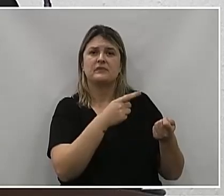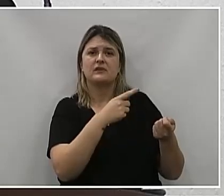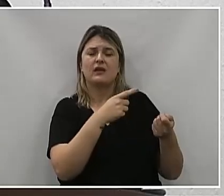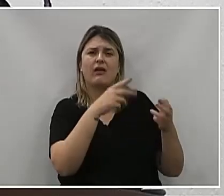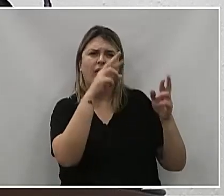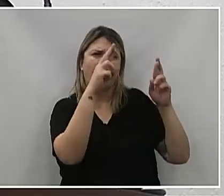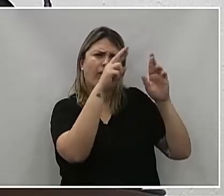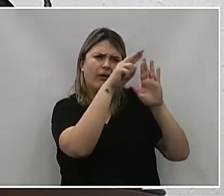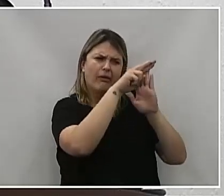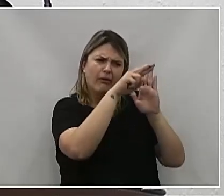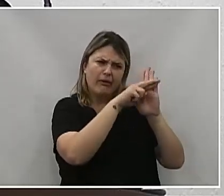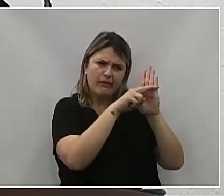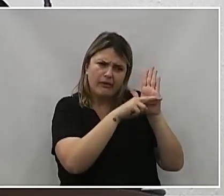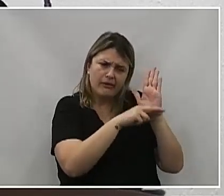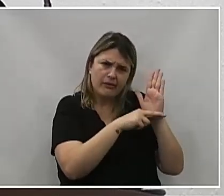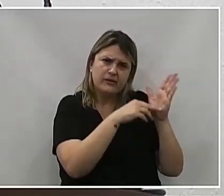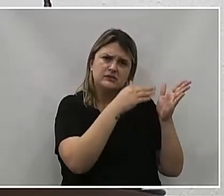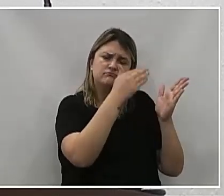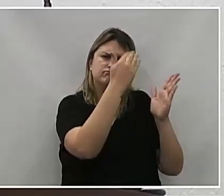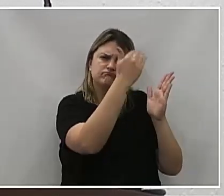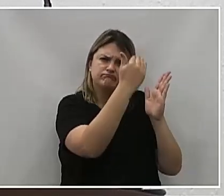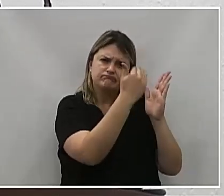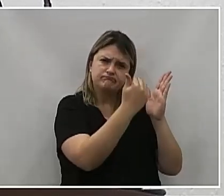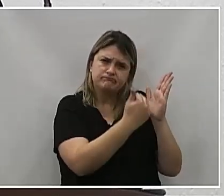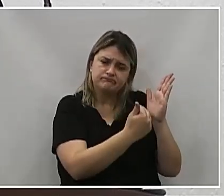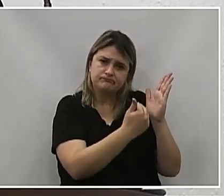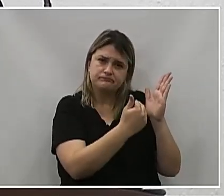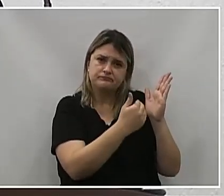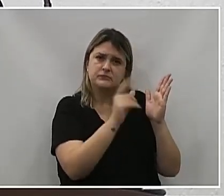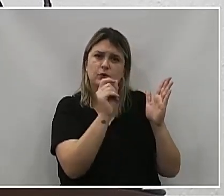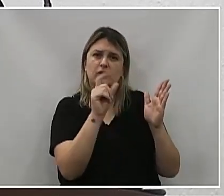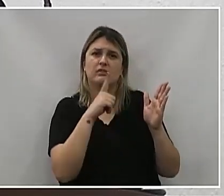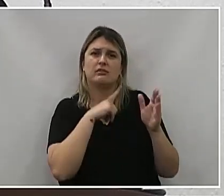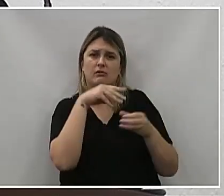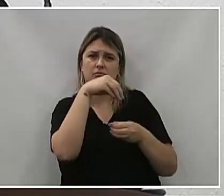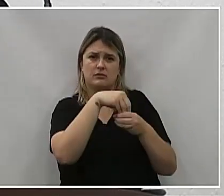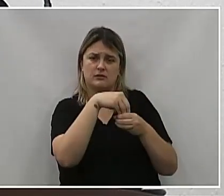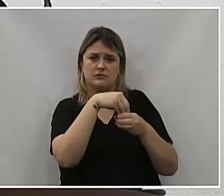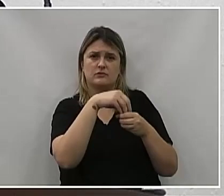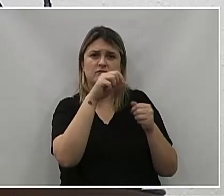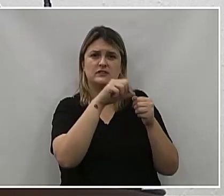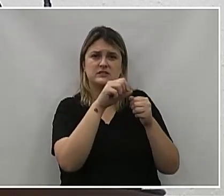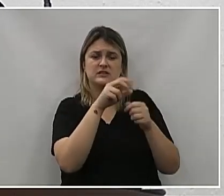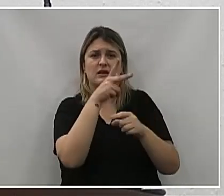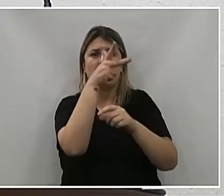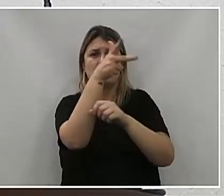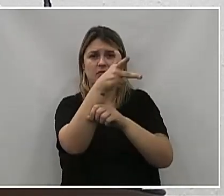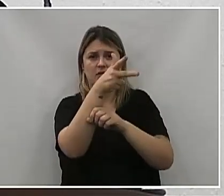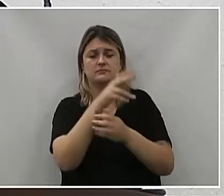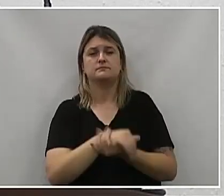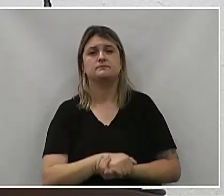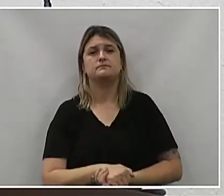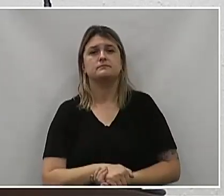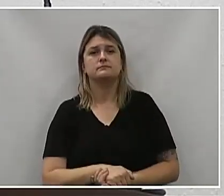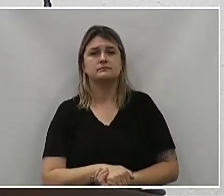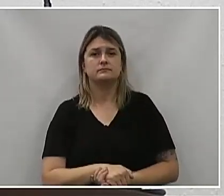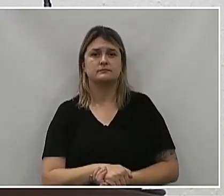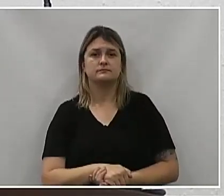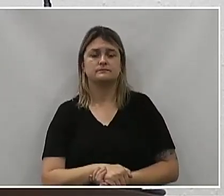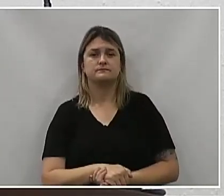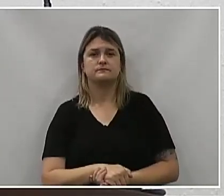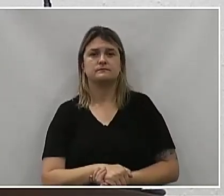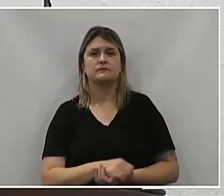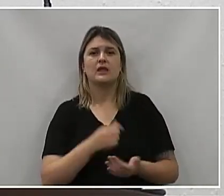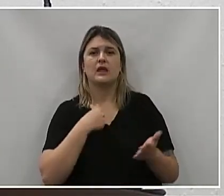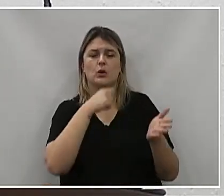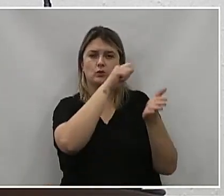seguido todos os procedimentos legais que está aqui dentro dessa resolução para instalação de radares, certo? Aqui